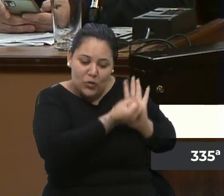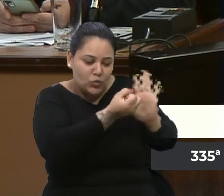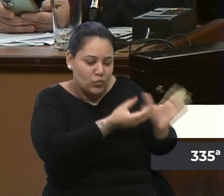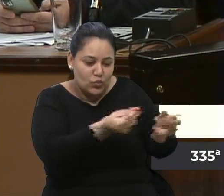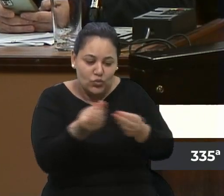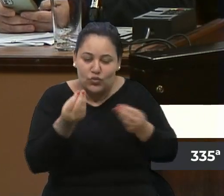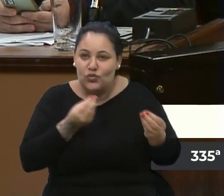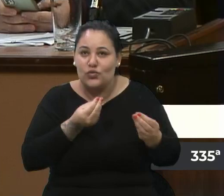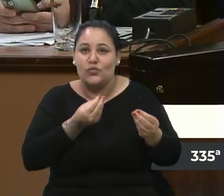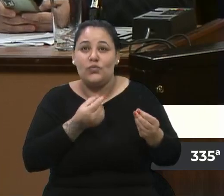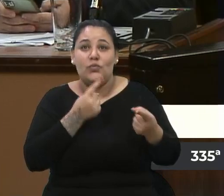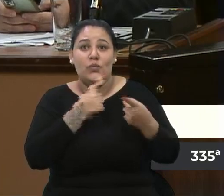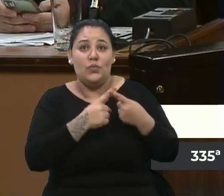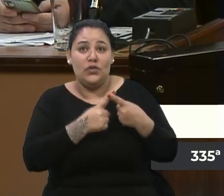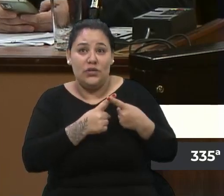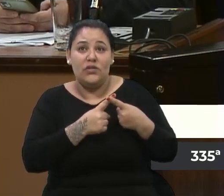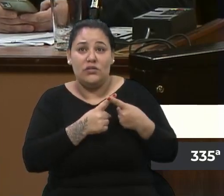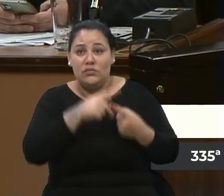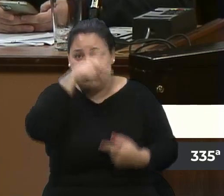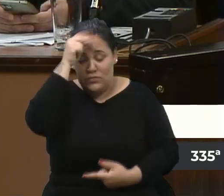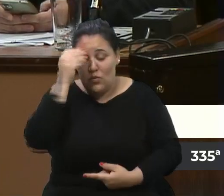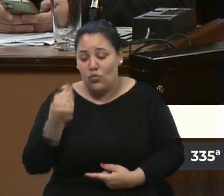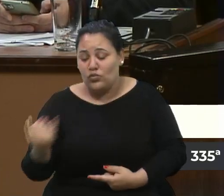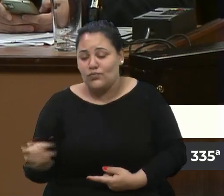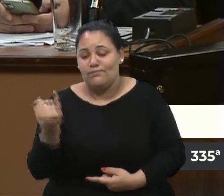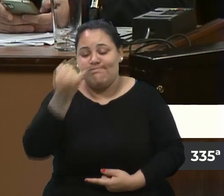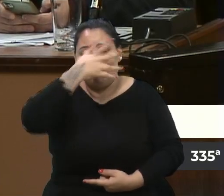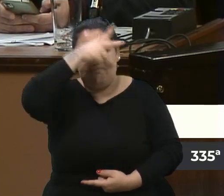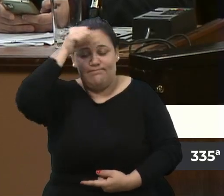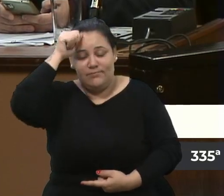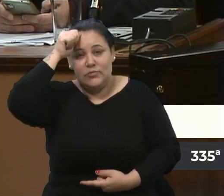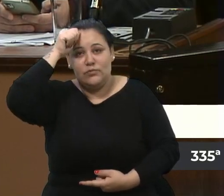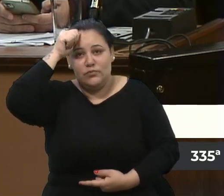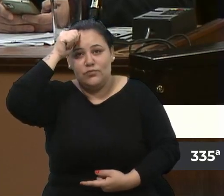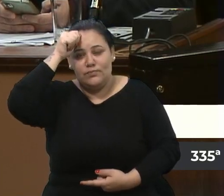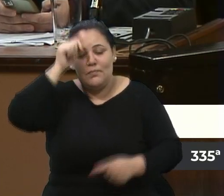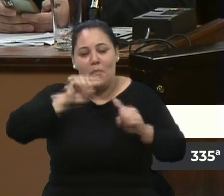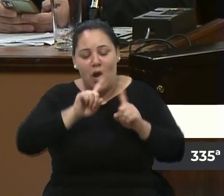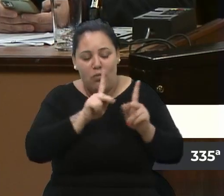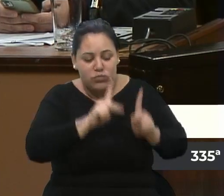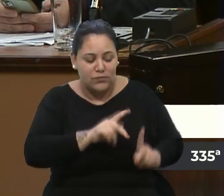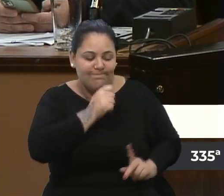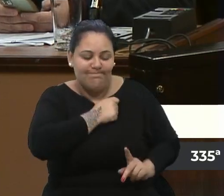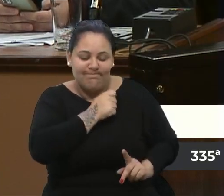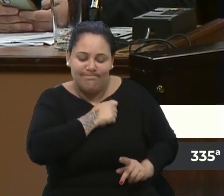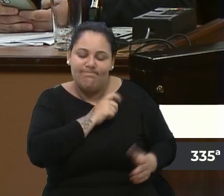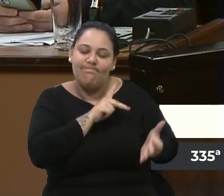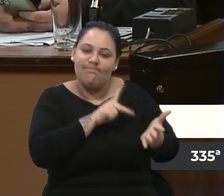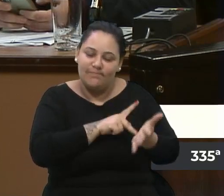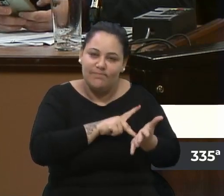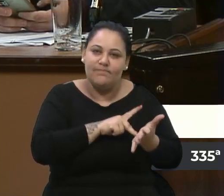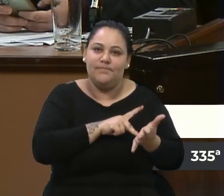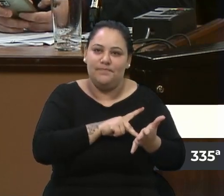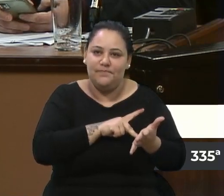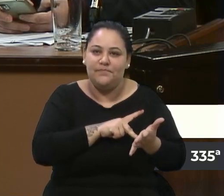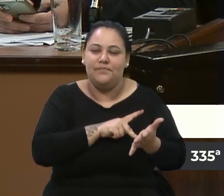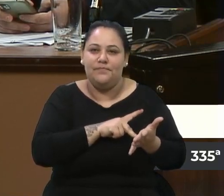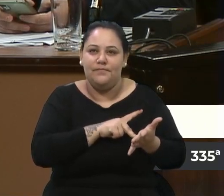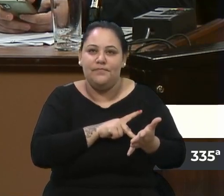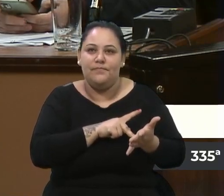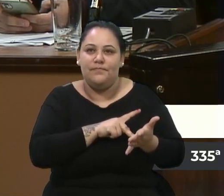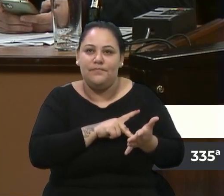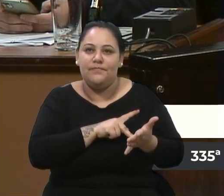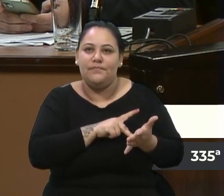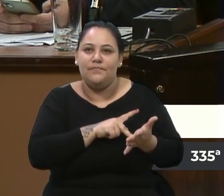pessoa de uma importância tão grande para o município, naquela época, que era o nosso prefeito municipal.